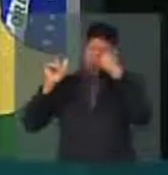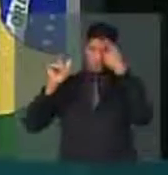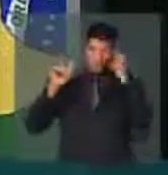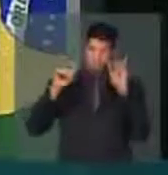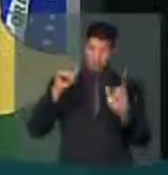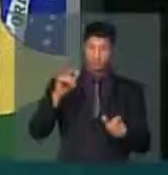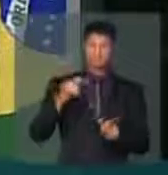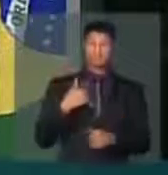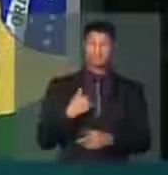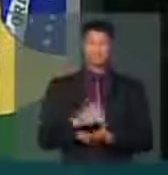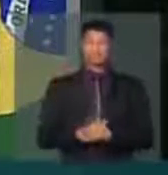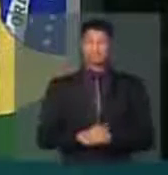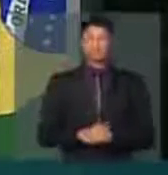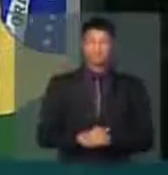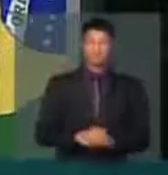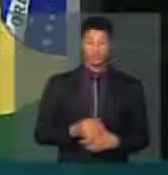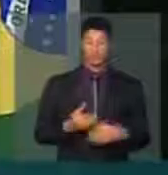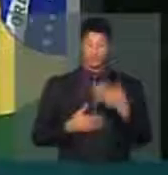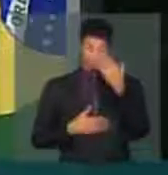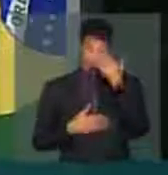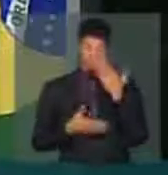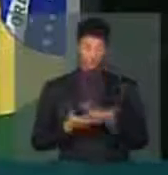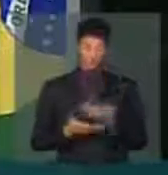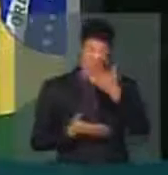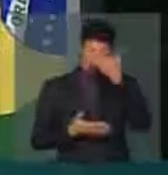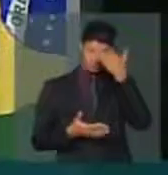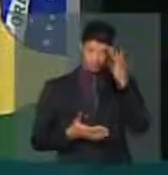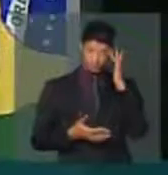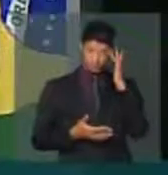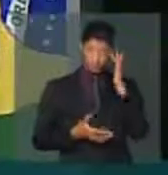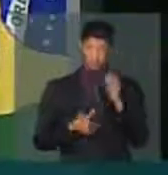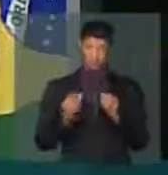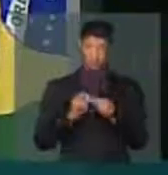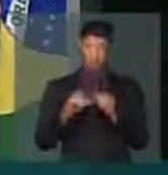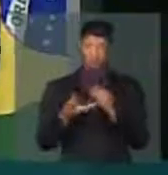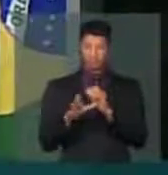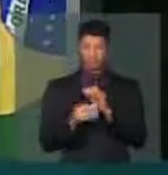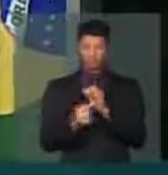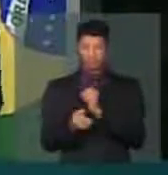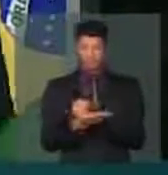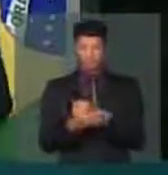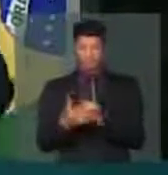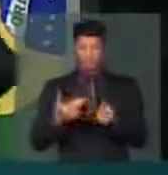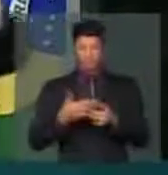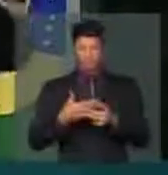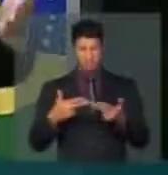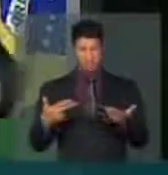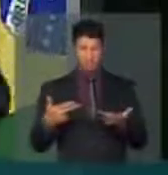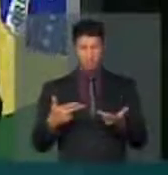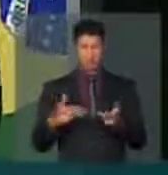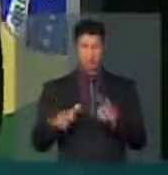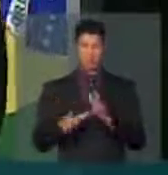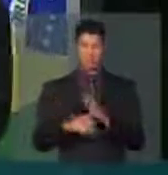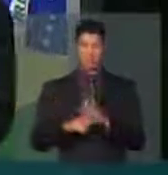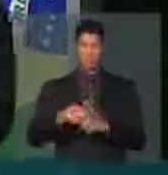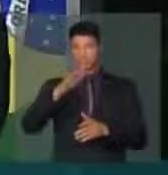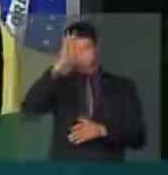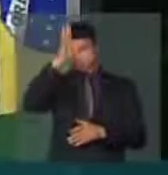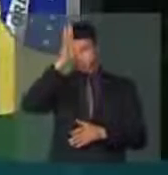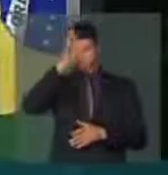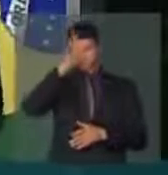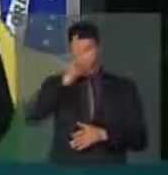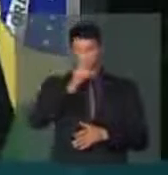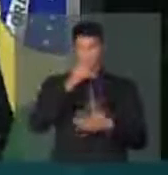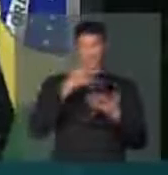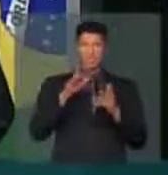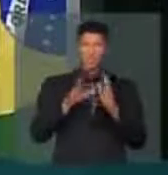Eu acredito, senhor presidente, que aquela pessoa que comete furtos, né, coisas pequenas, ladrão de galinha,